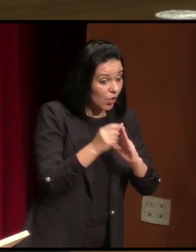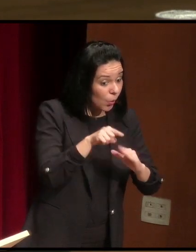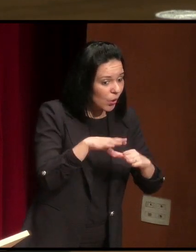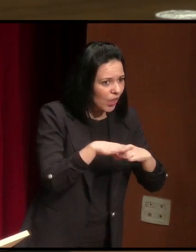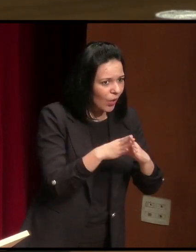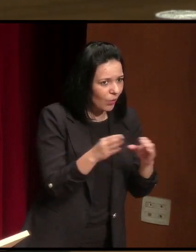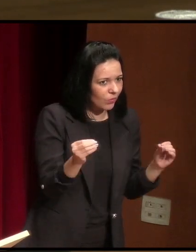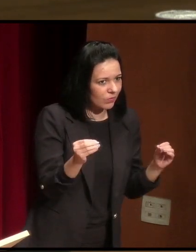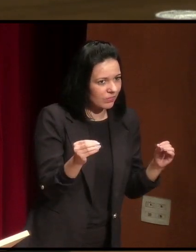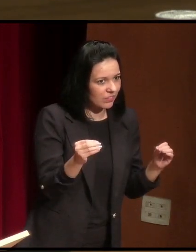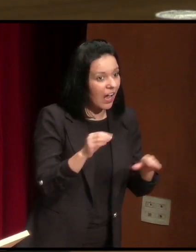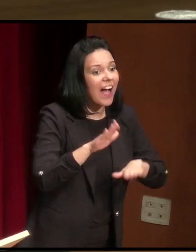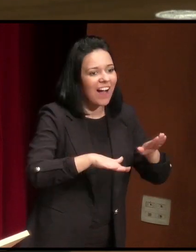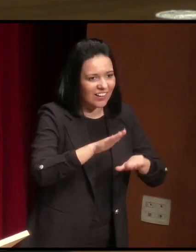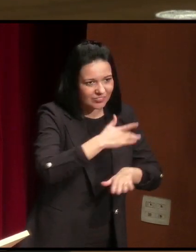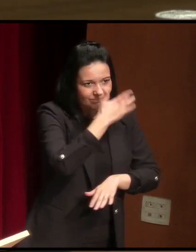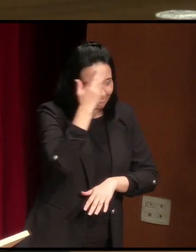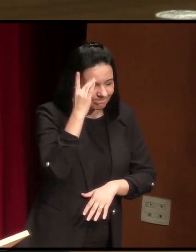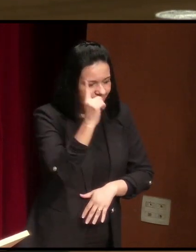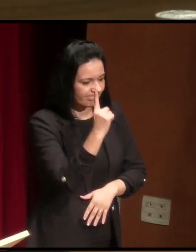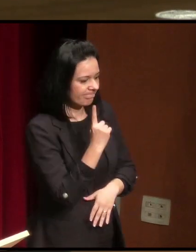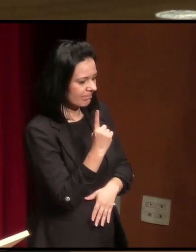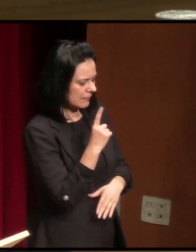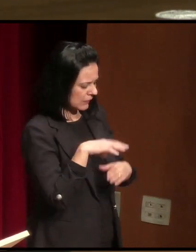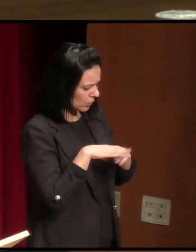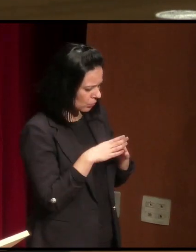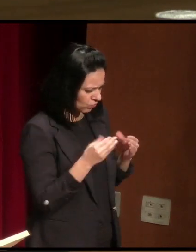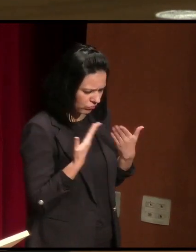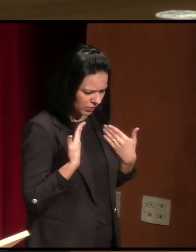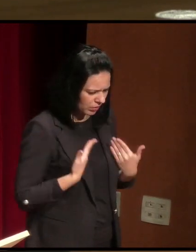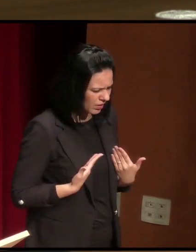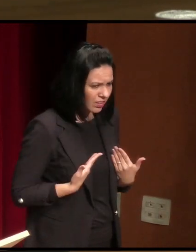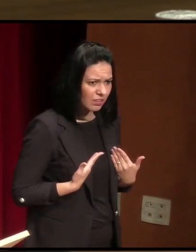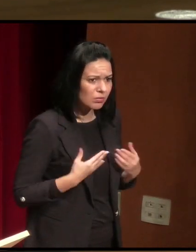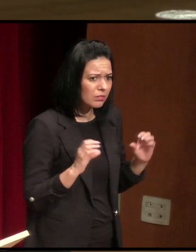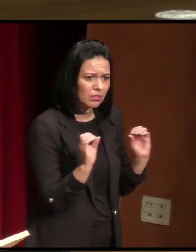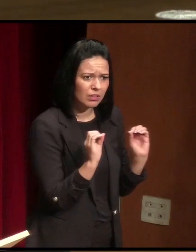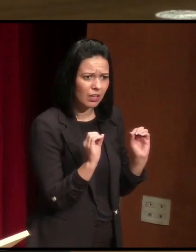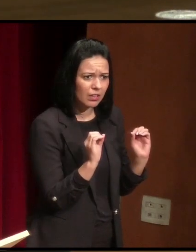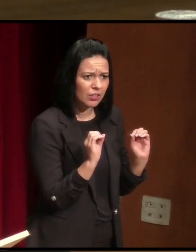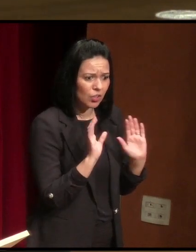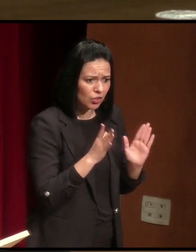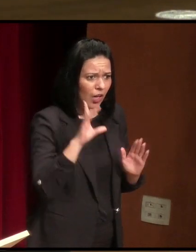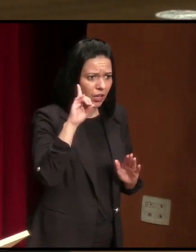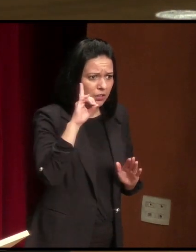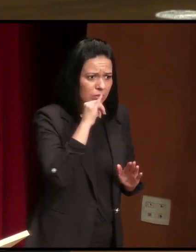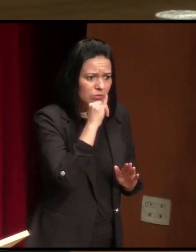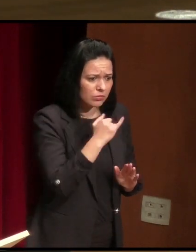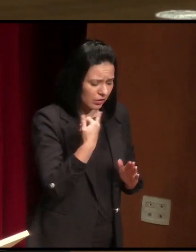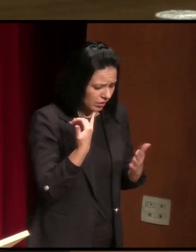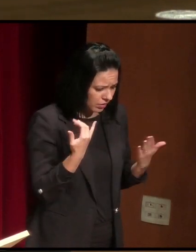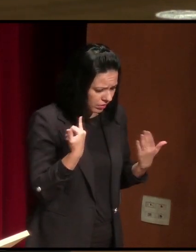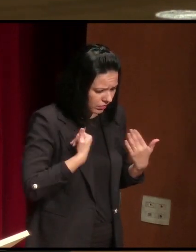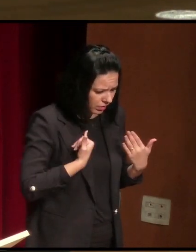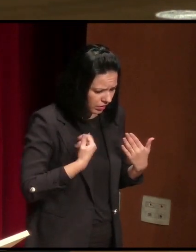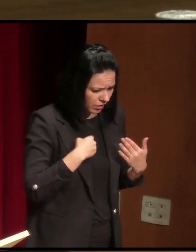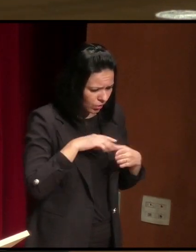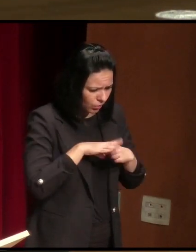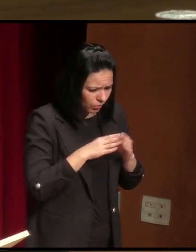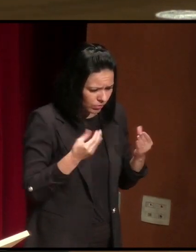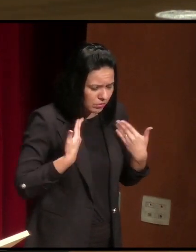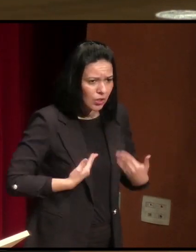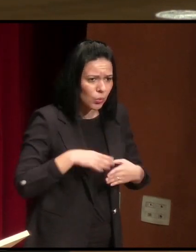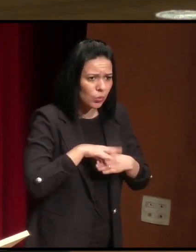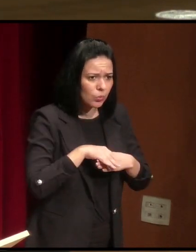vai e não é curada. Uhum. E a pessoa diz assim, mas Deus disse que eu ia ser e eu não fui, então eu não creio nesse Deus. Então tomem